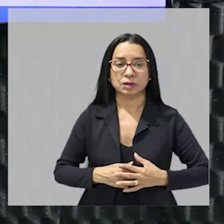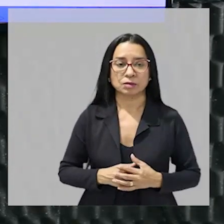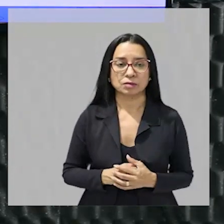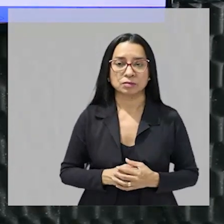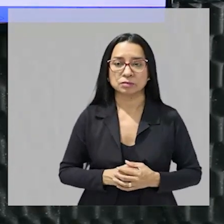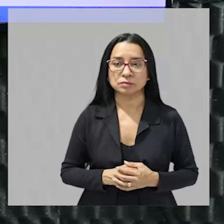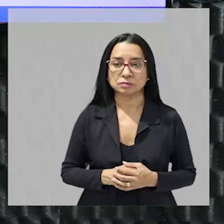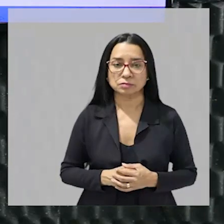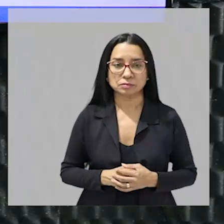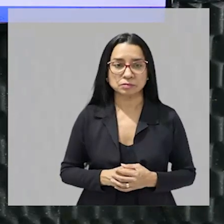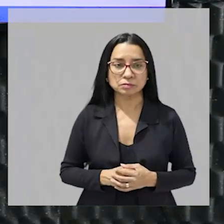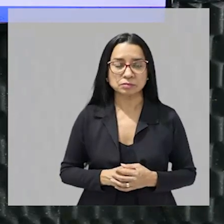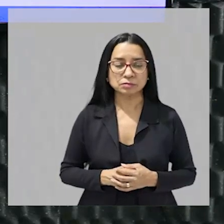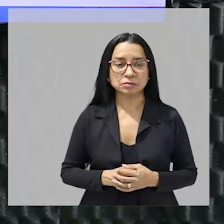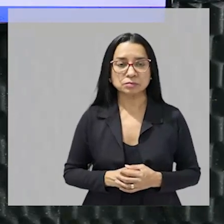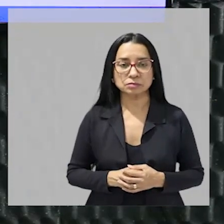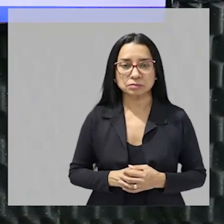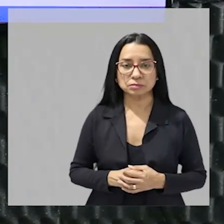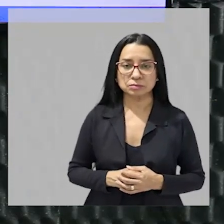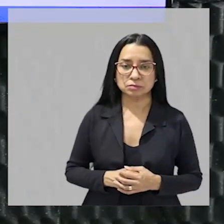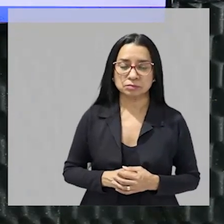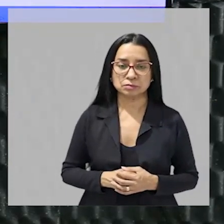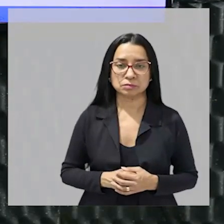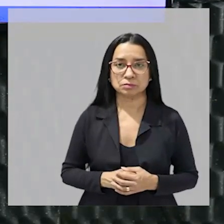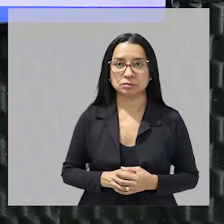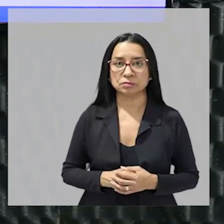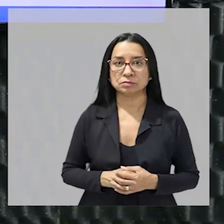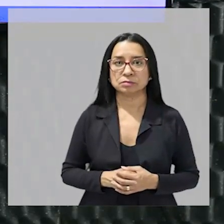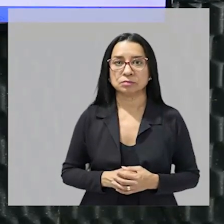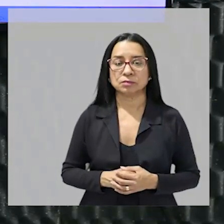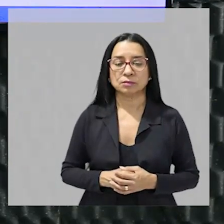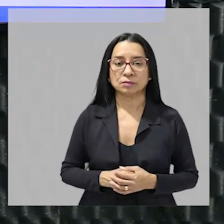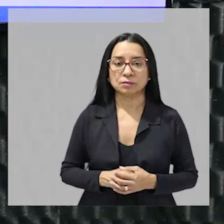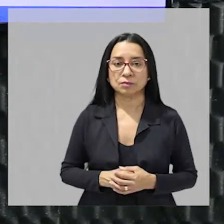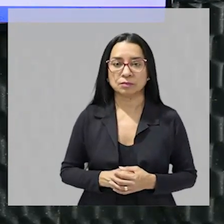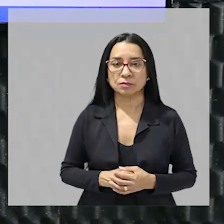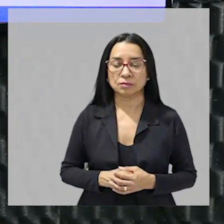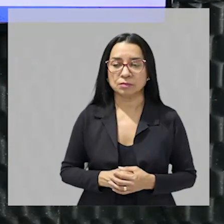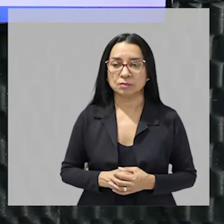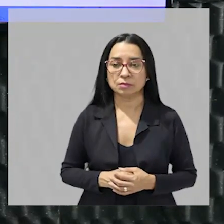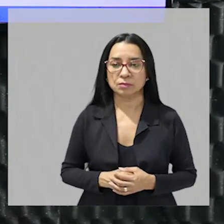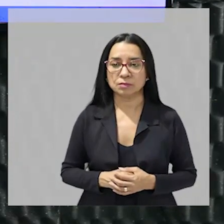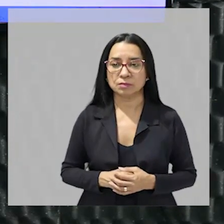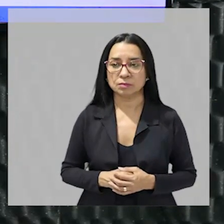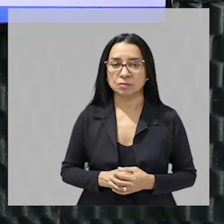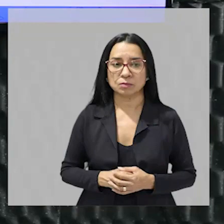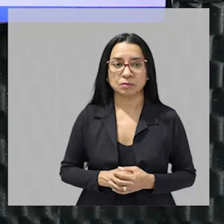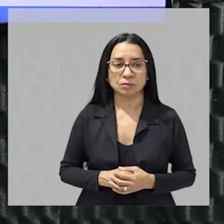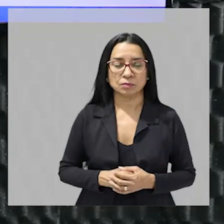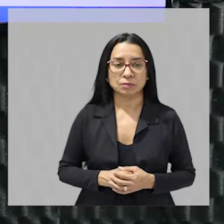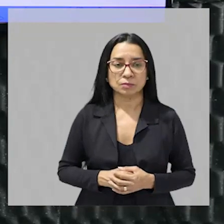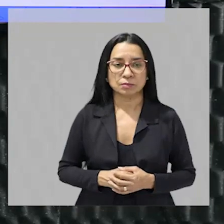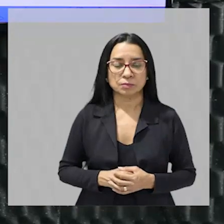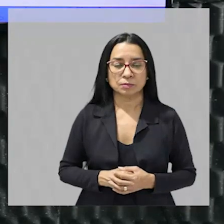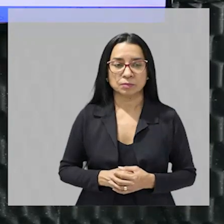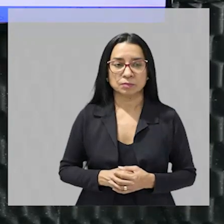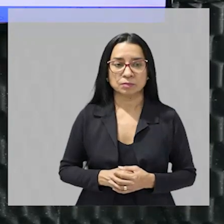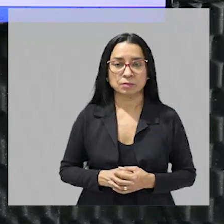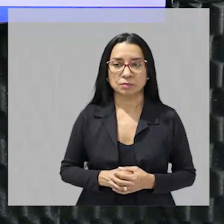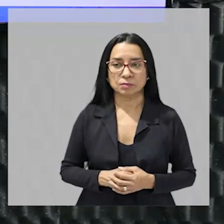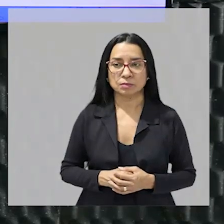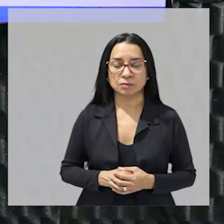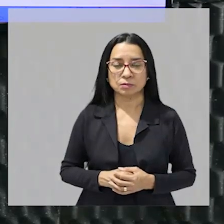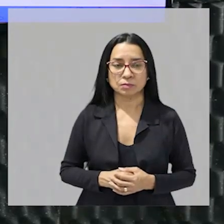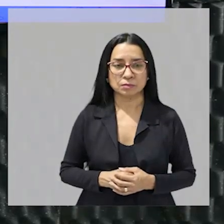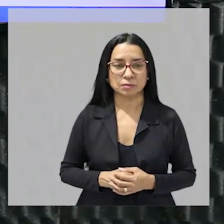do quilowatt, melhor dizendo, balizados por bandeiras de cores que passaram a patamar elevado, o